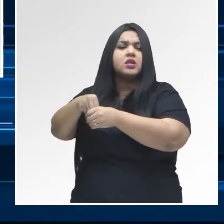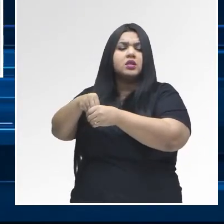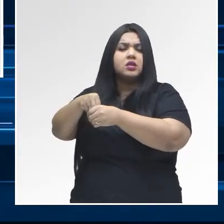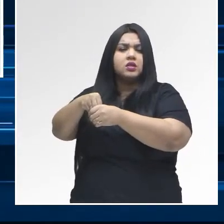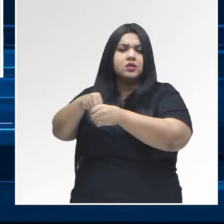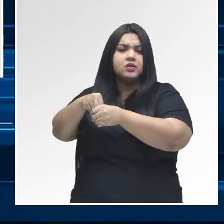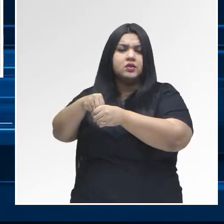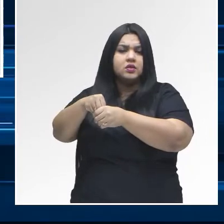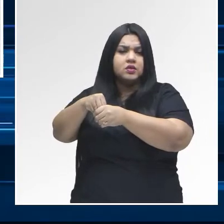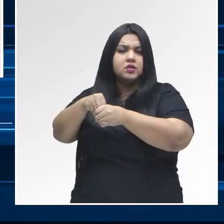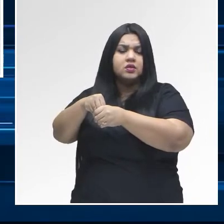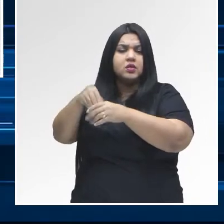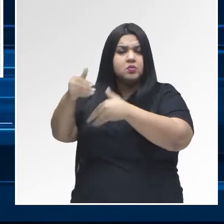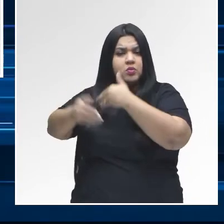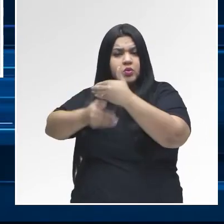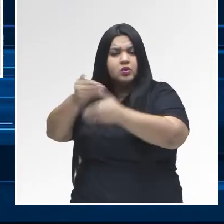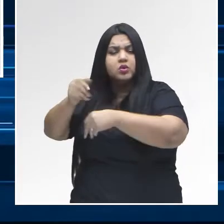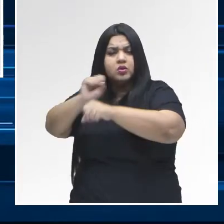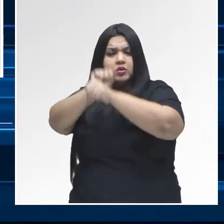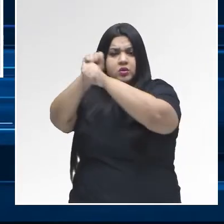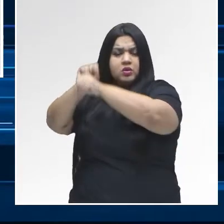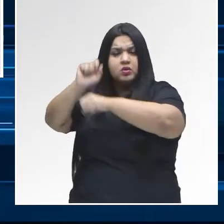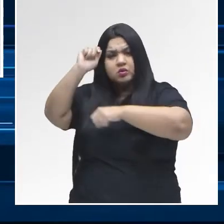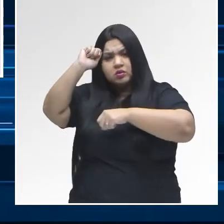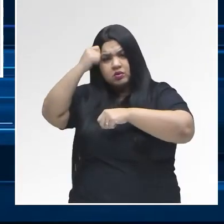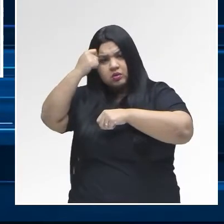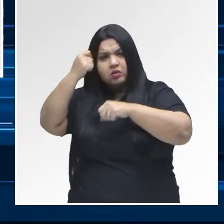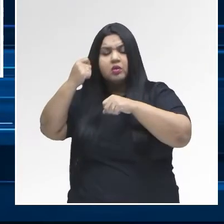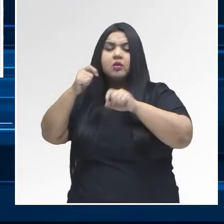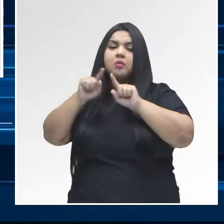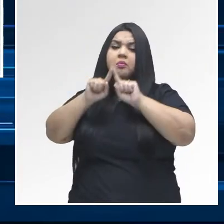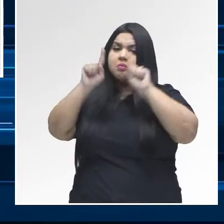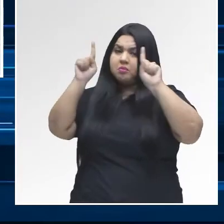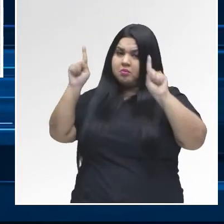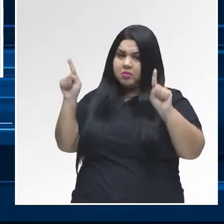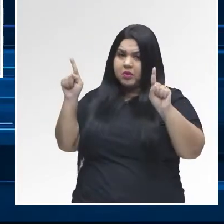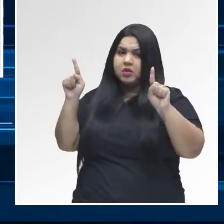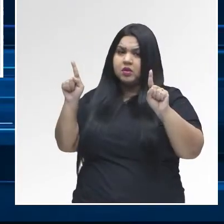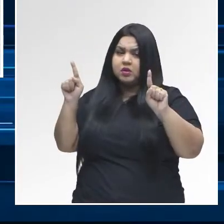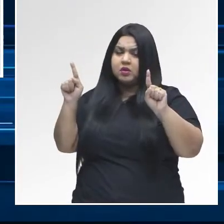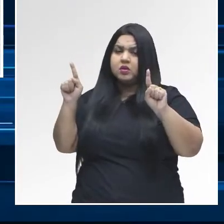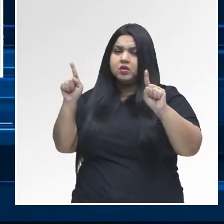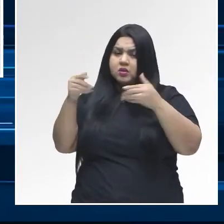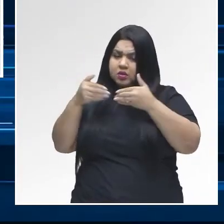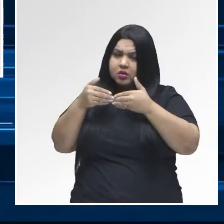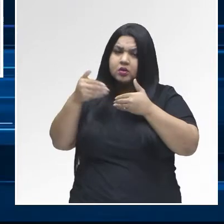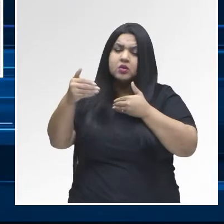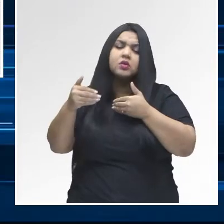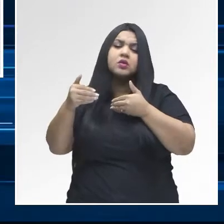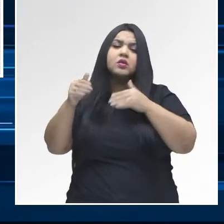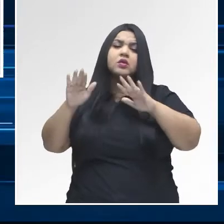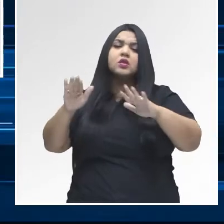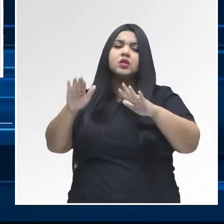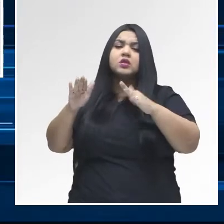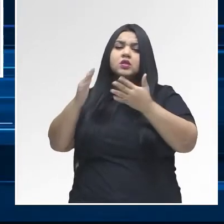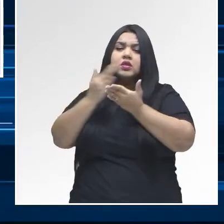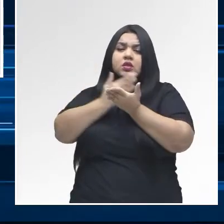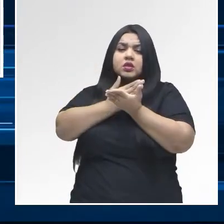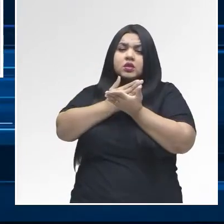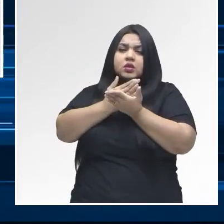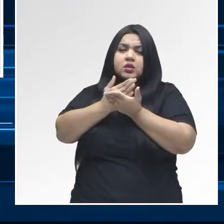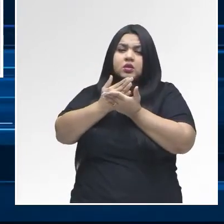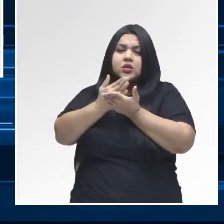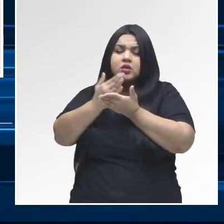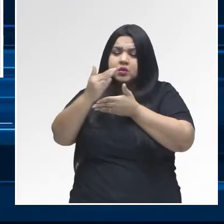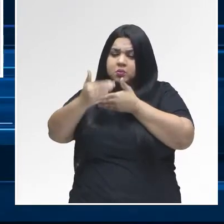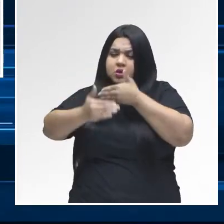aí dentro desse processo de escravização dos africanos. No entanto, para além disso, quando se iniciar esse grande processo